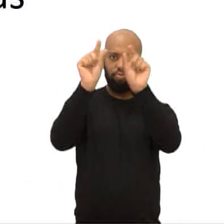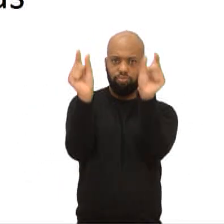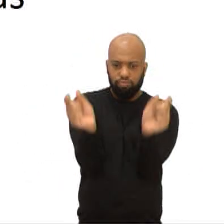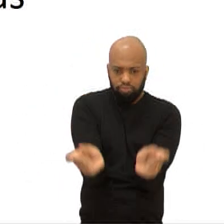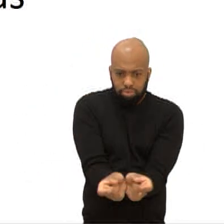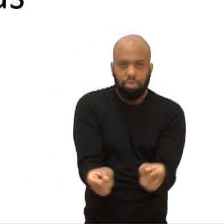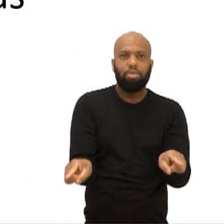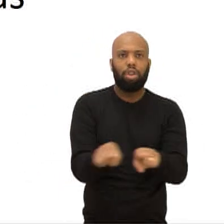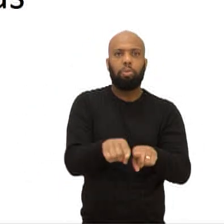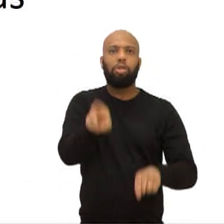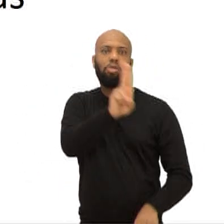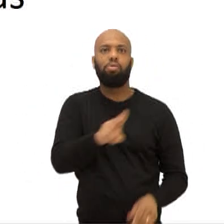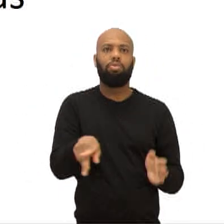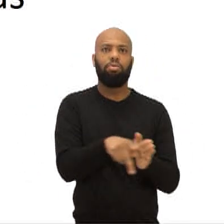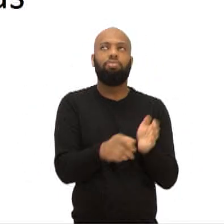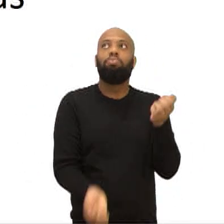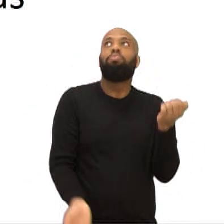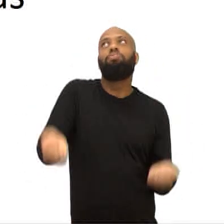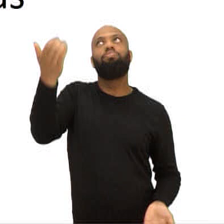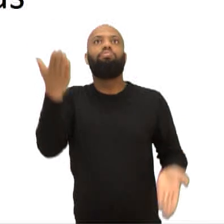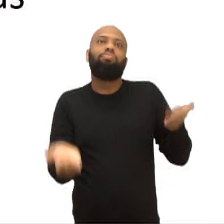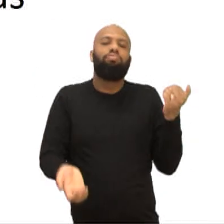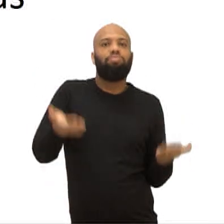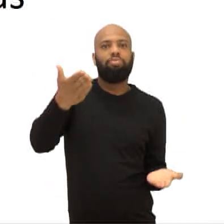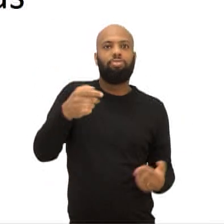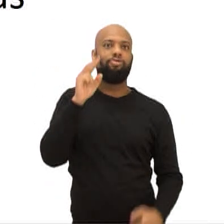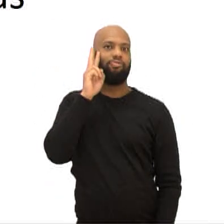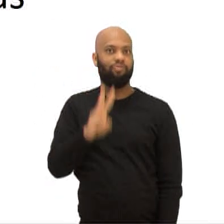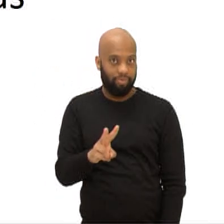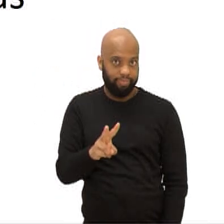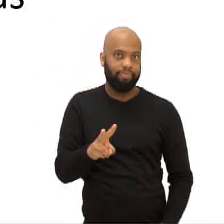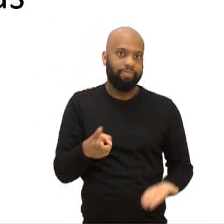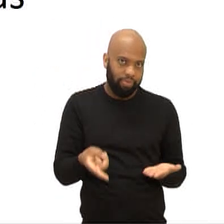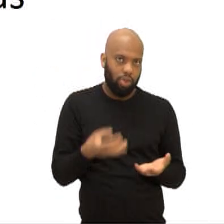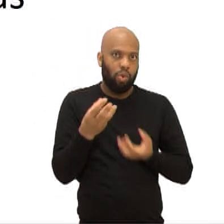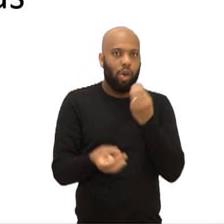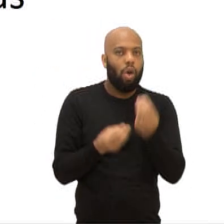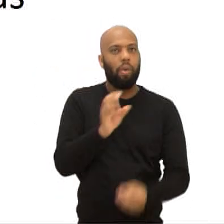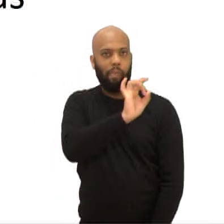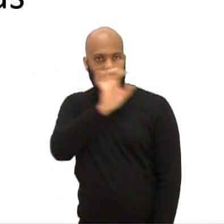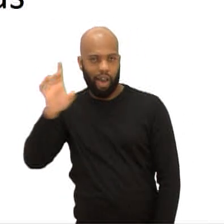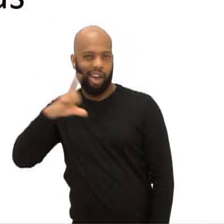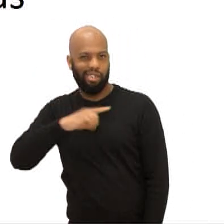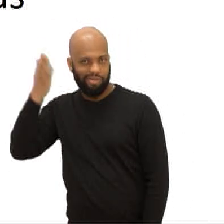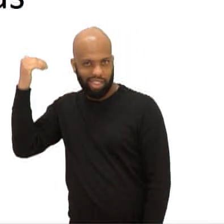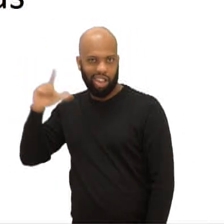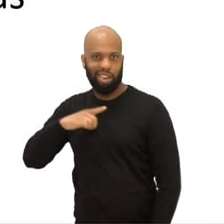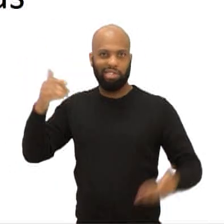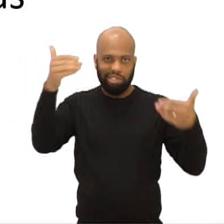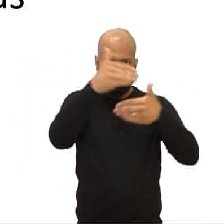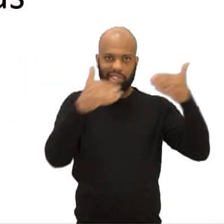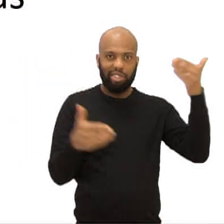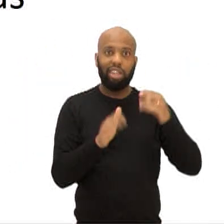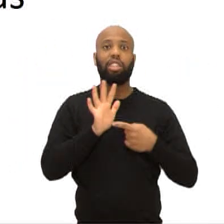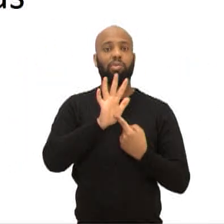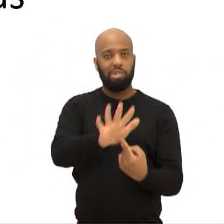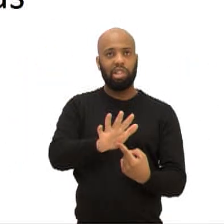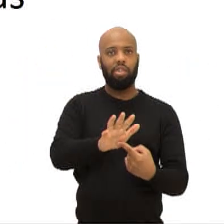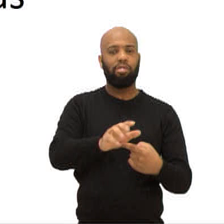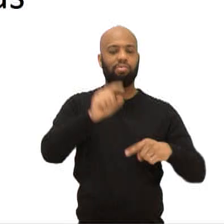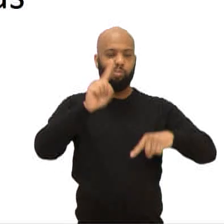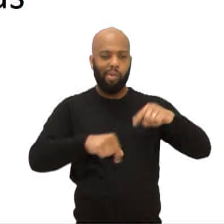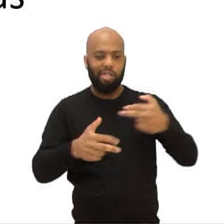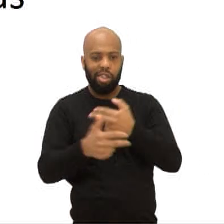aros, né? Então a gente deu uma olhadinha lá como era cada tipo de material e vimos